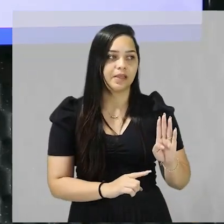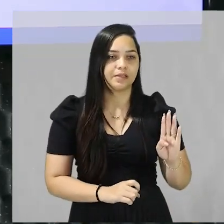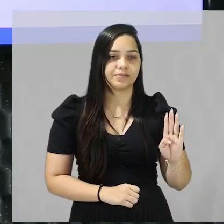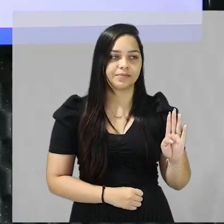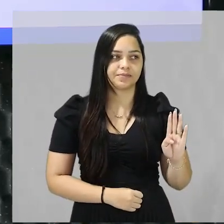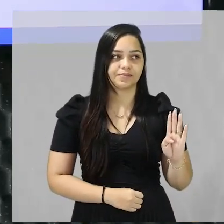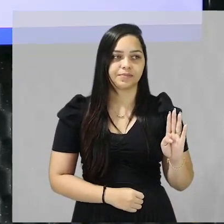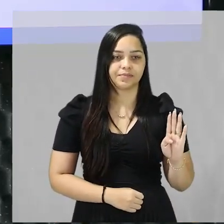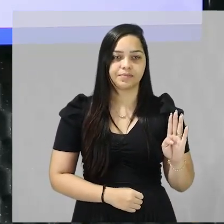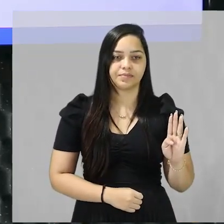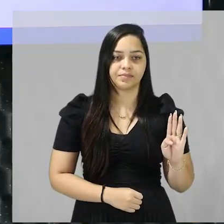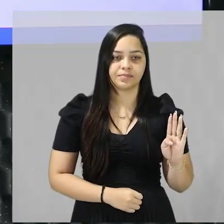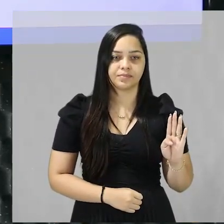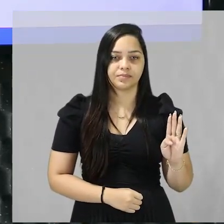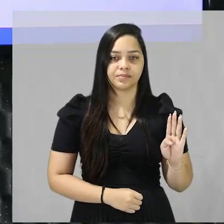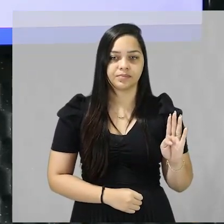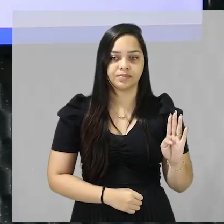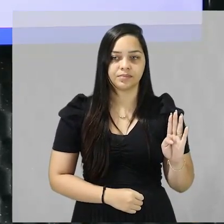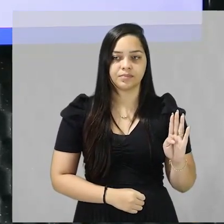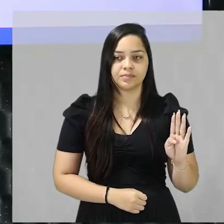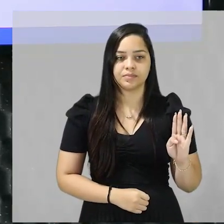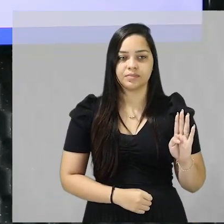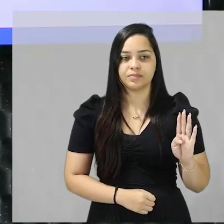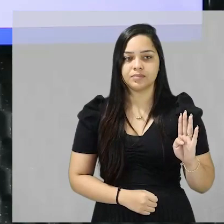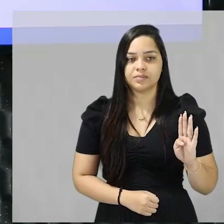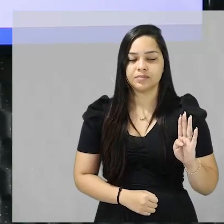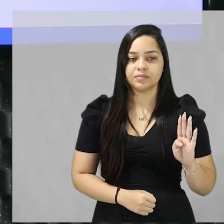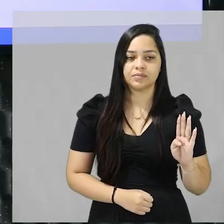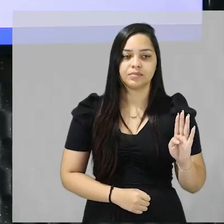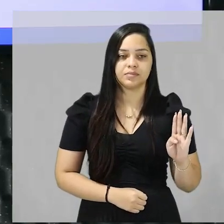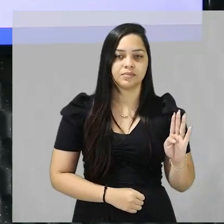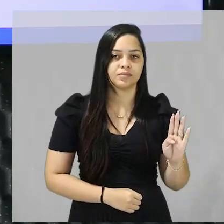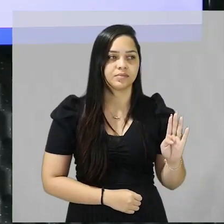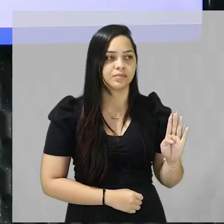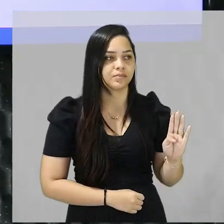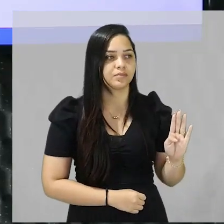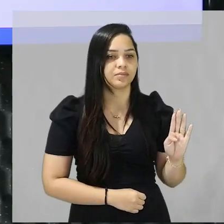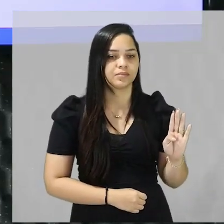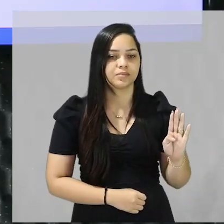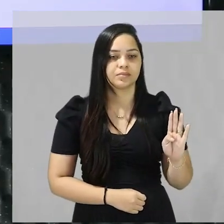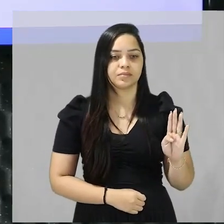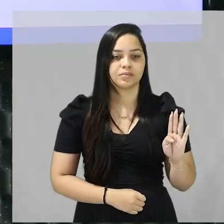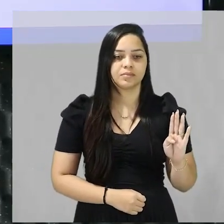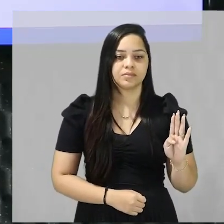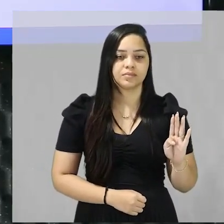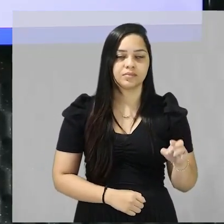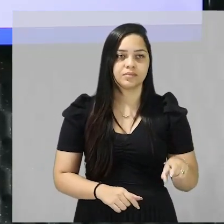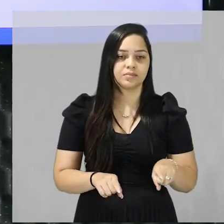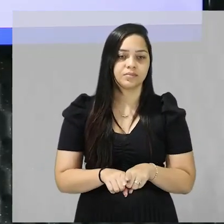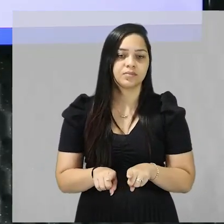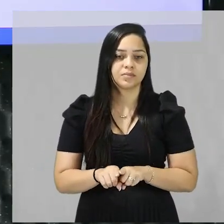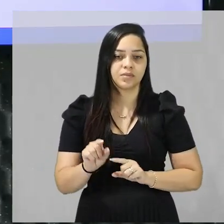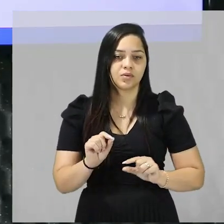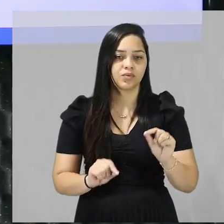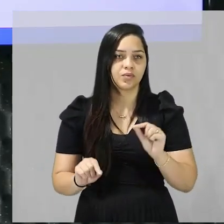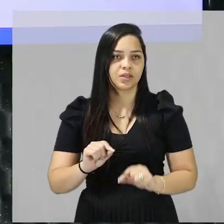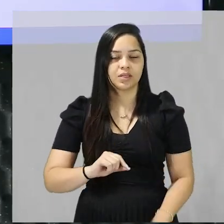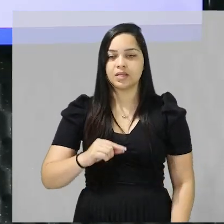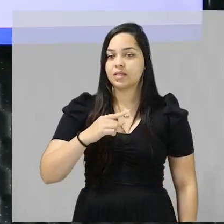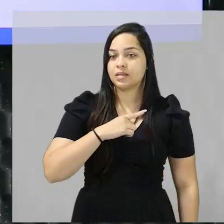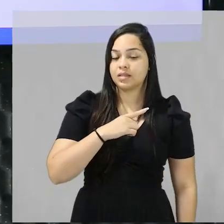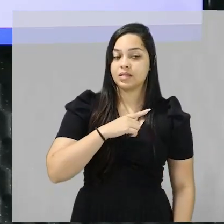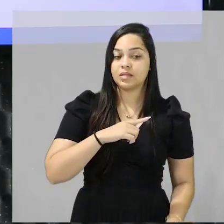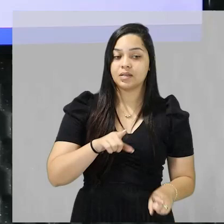Liberalismo e meritocracia, liberalismo necessariamente nós poderíamos até interpretar, mas fica uma forçação de barra,